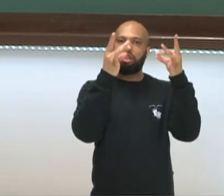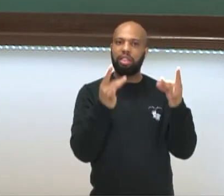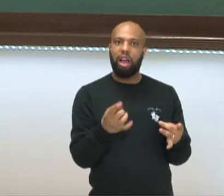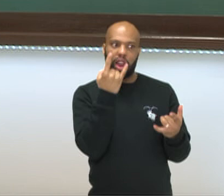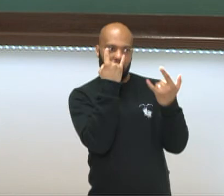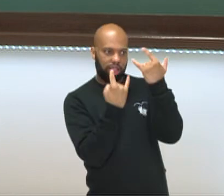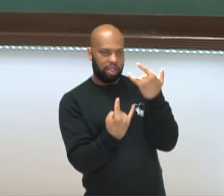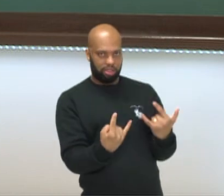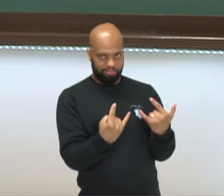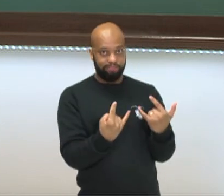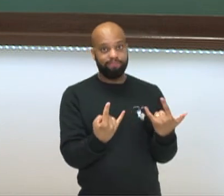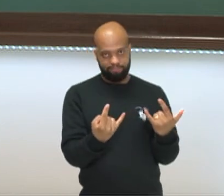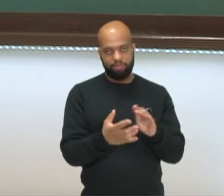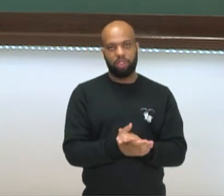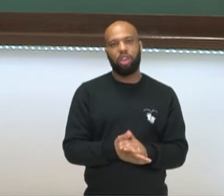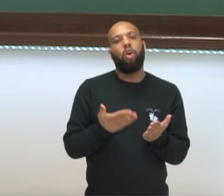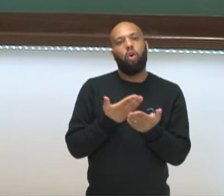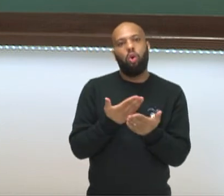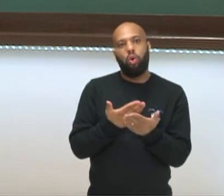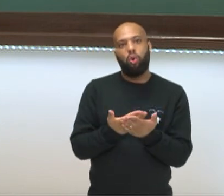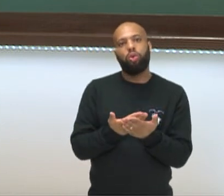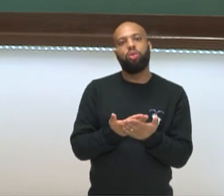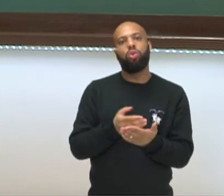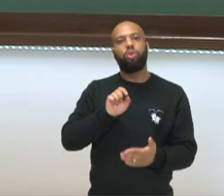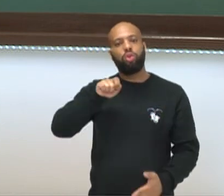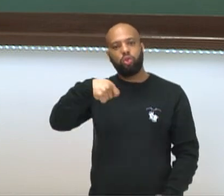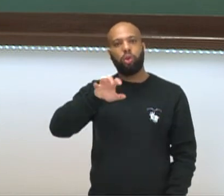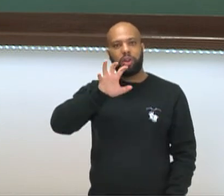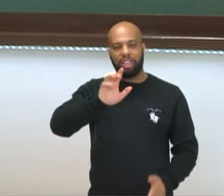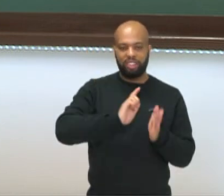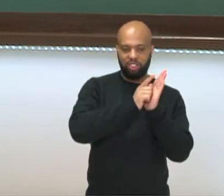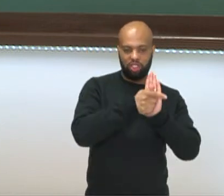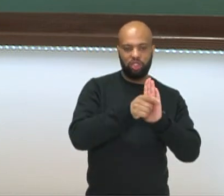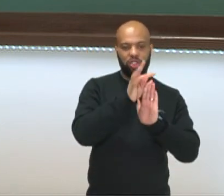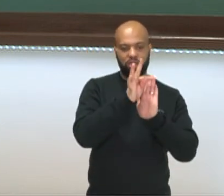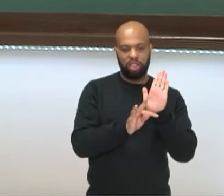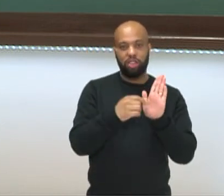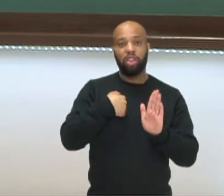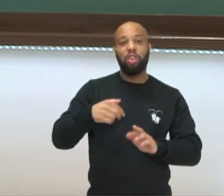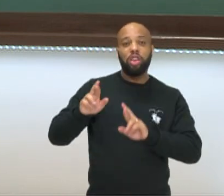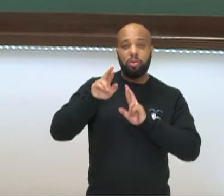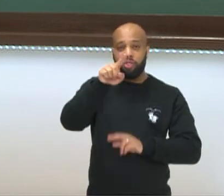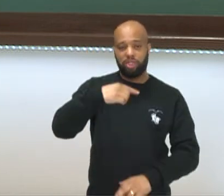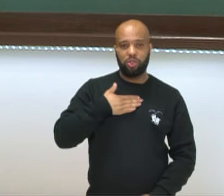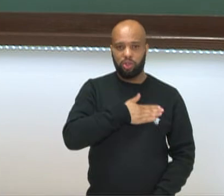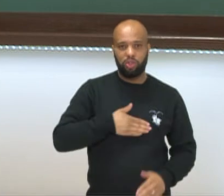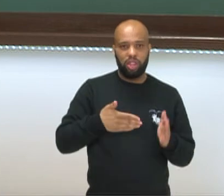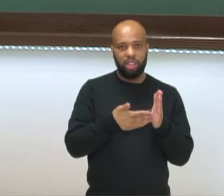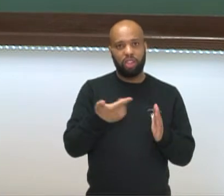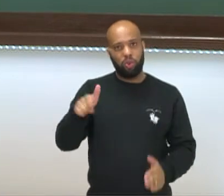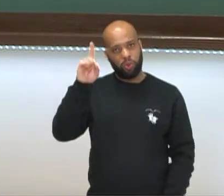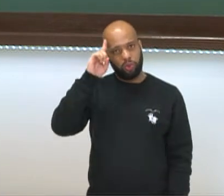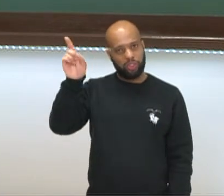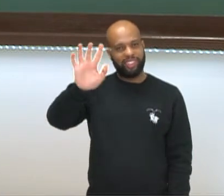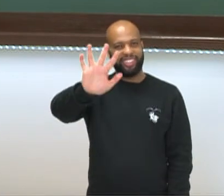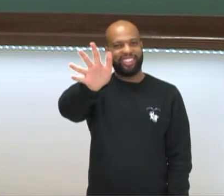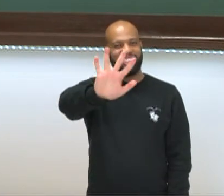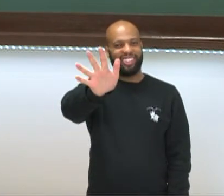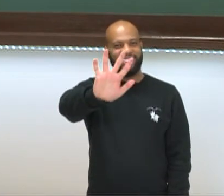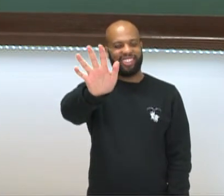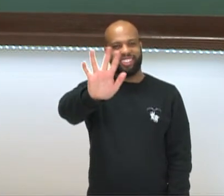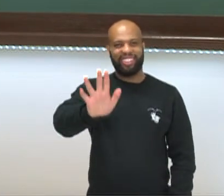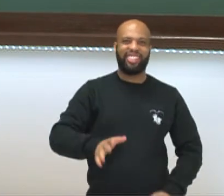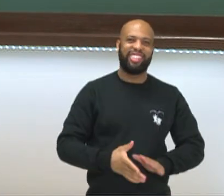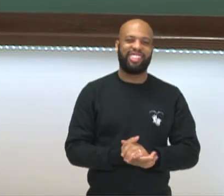atenção do leitor. Então, nessa aula, nós falamos a respeito do infográfico. Espero que você tenha gostado e até a aula que vem. Tchau, tchau!